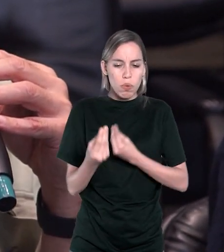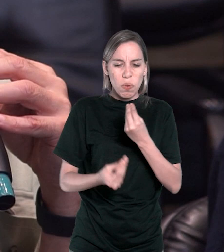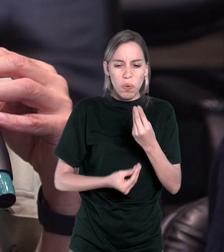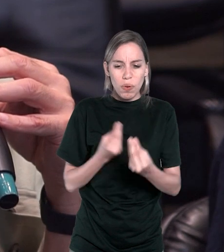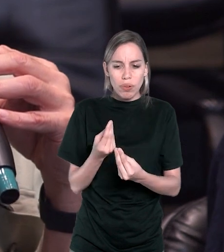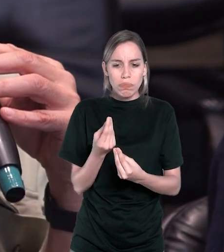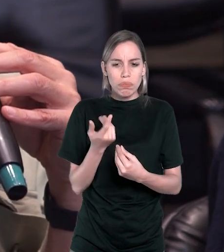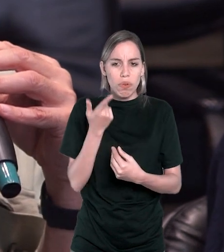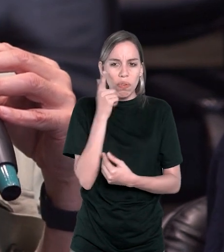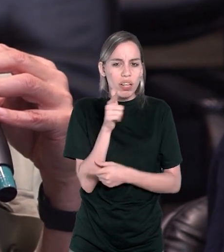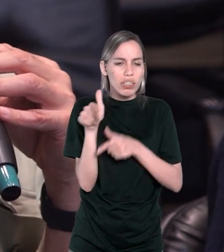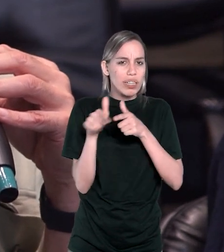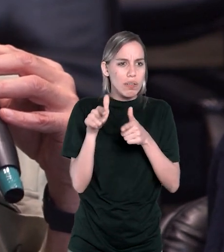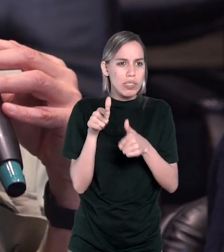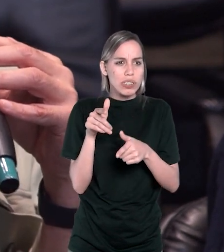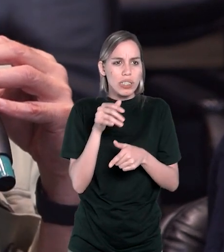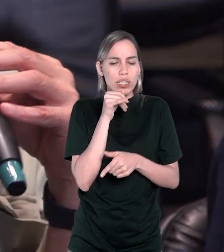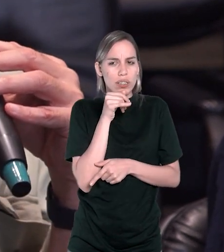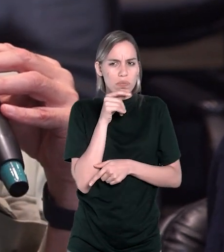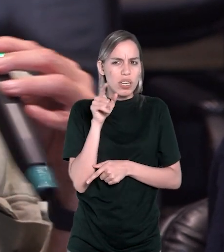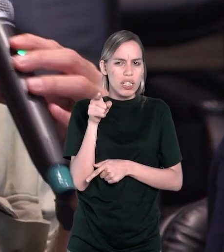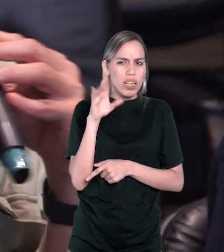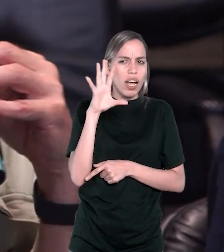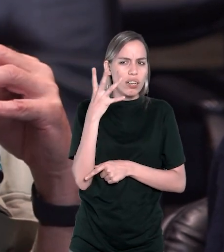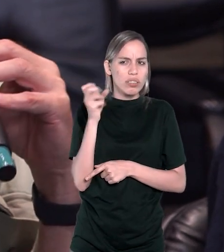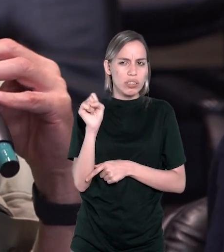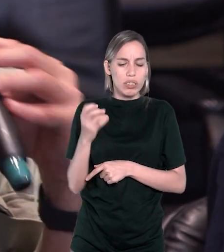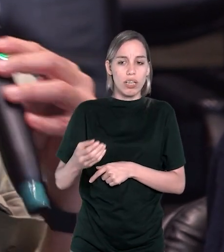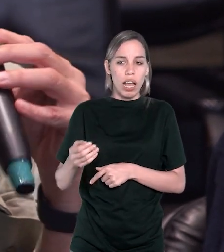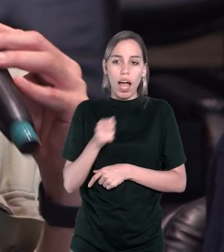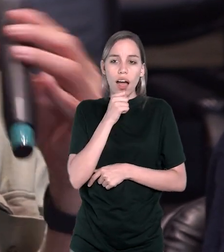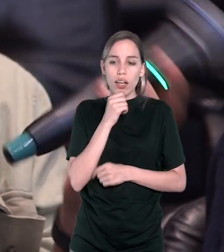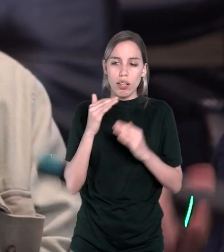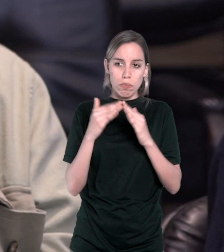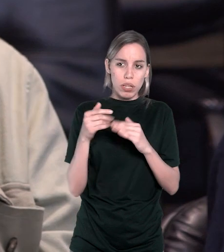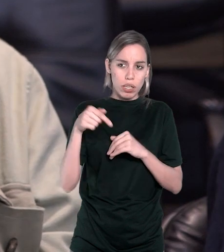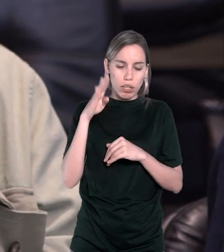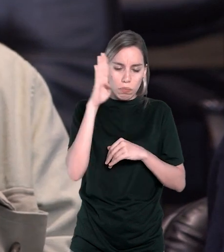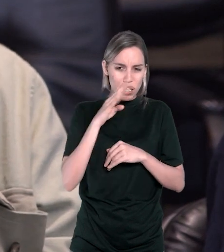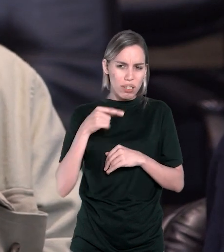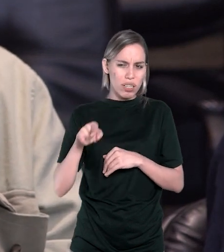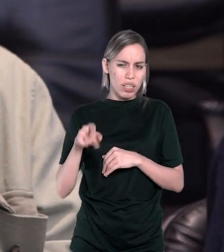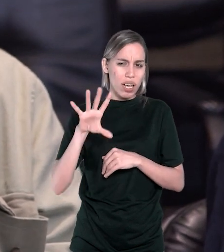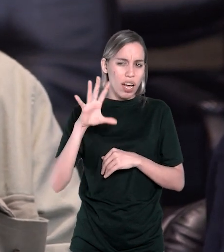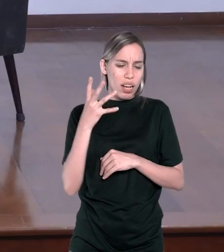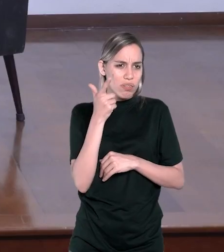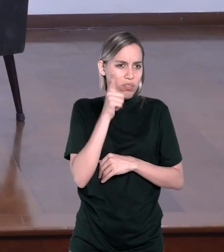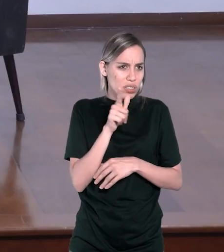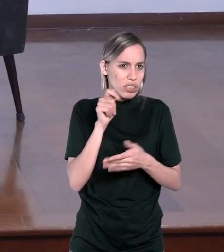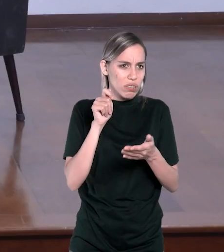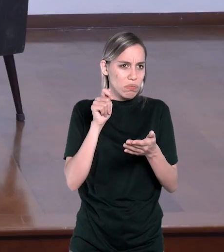que é a diferença? Será que se eu estivesse aqui no Brasil, você teria produzido, né, a Euridice, por exemplo? Boa pergunta, porque já tem quantos anos Não você está lá?